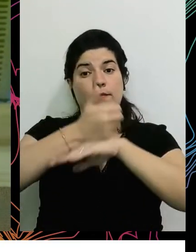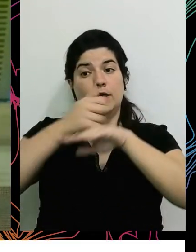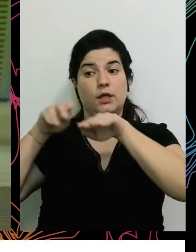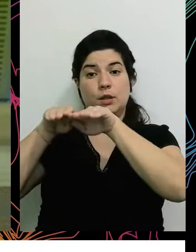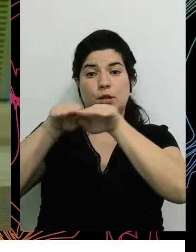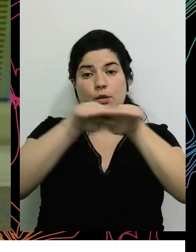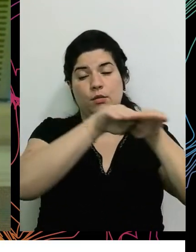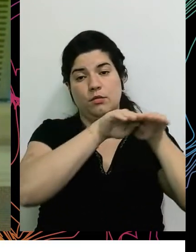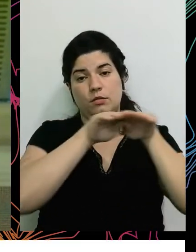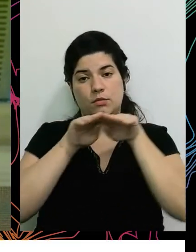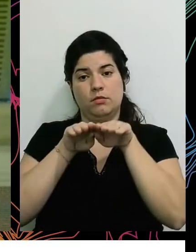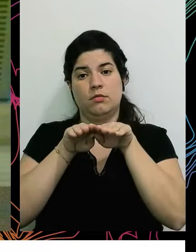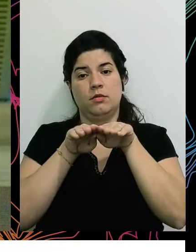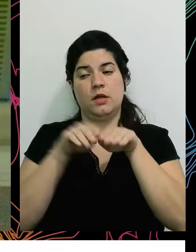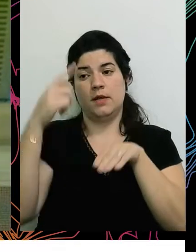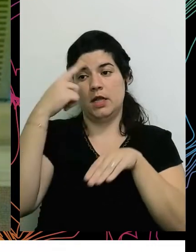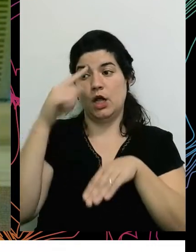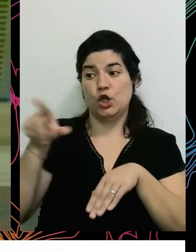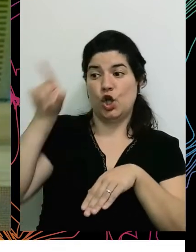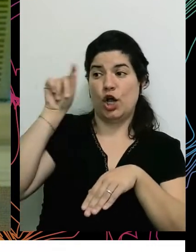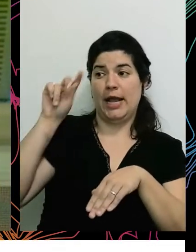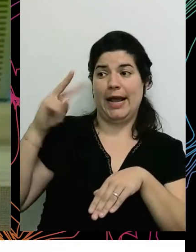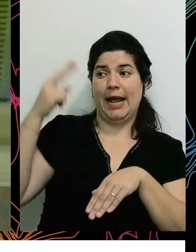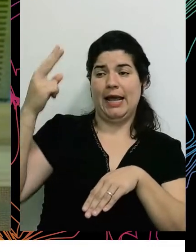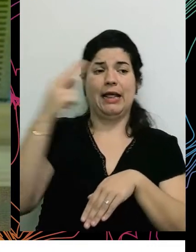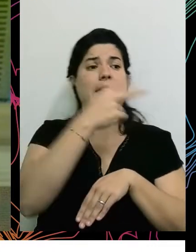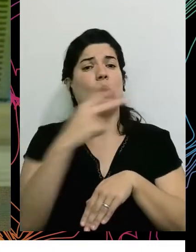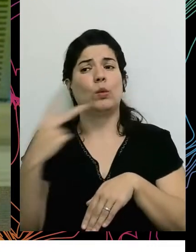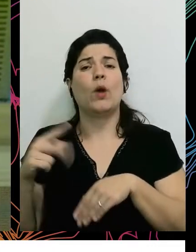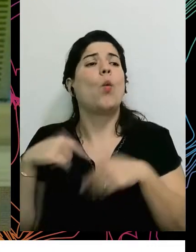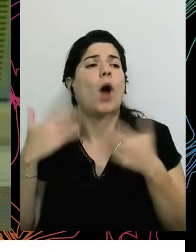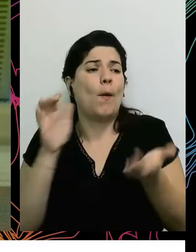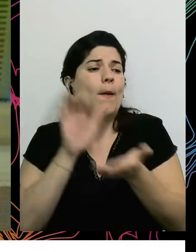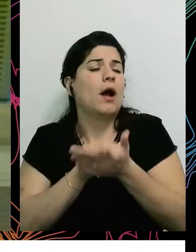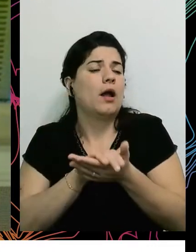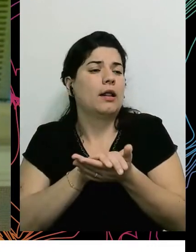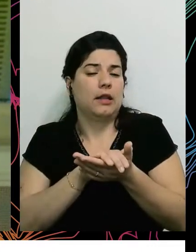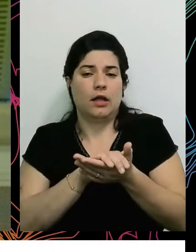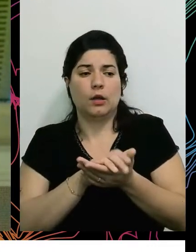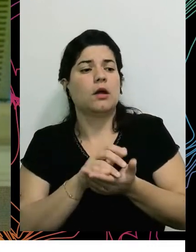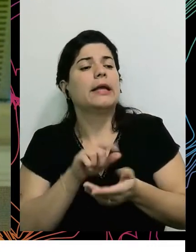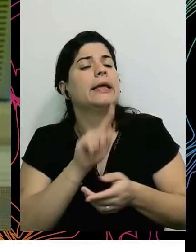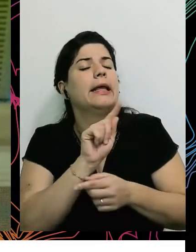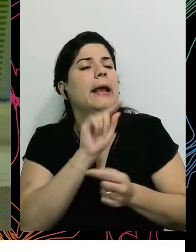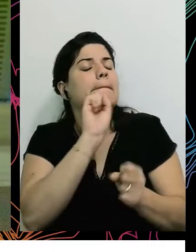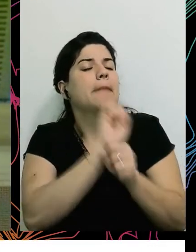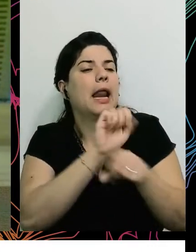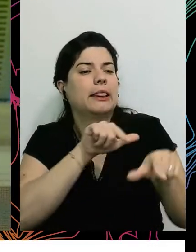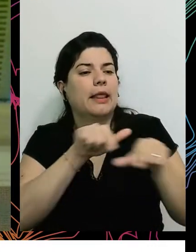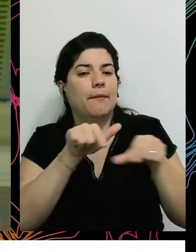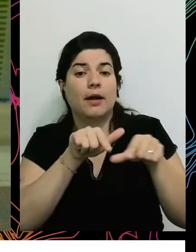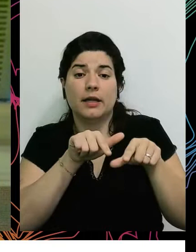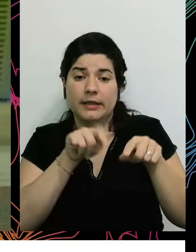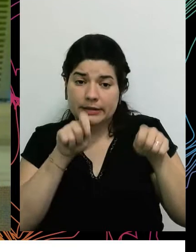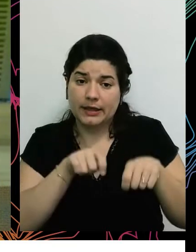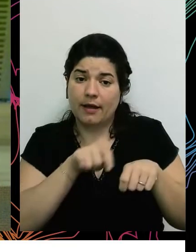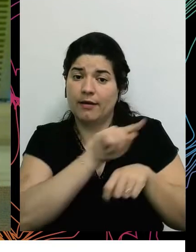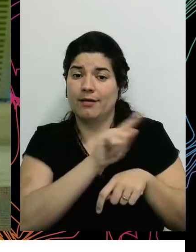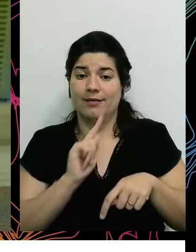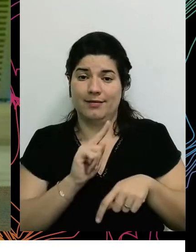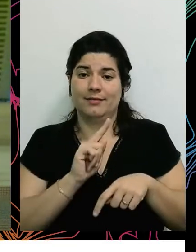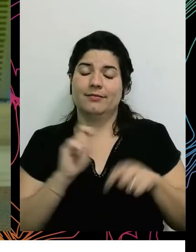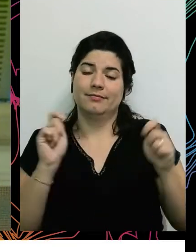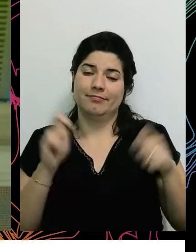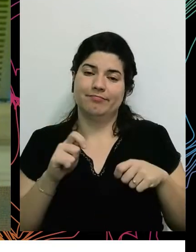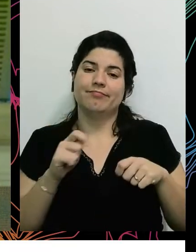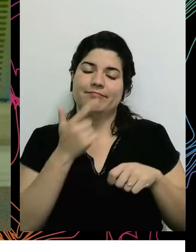ter que escolher a carreira entre um e outro, não? Então, não abrir mão da paternidade ou da maternidade, isso é mais importante,